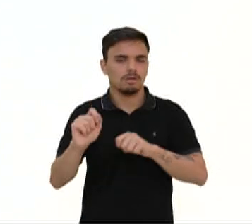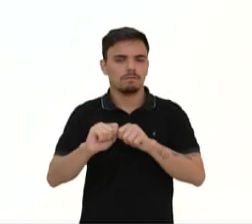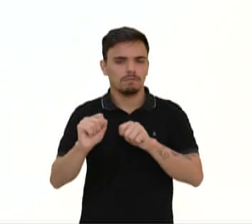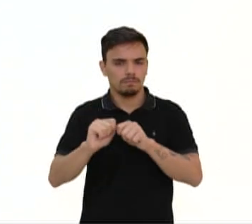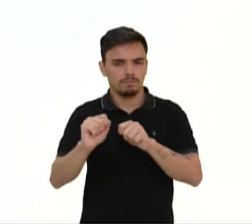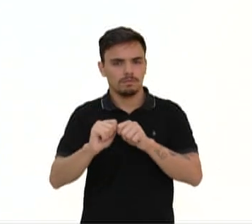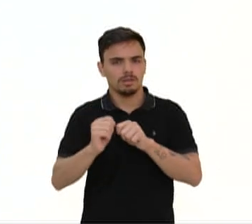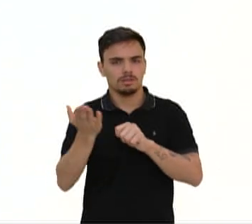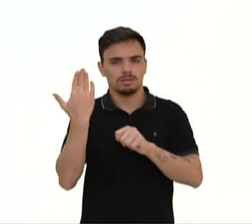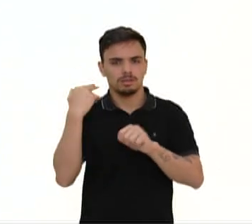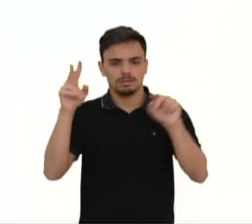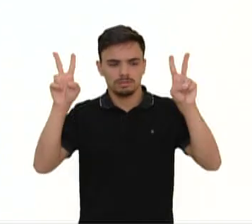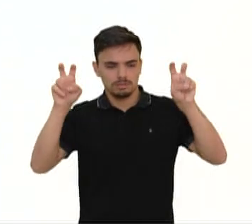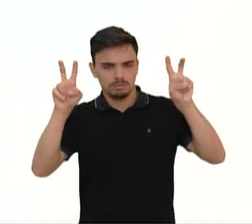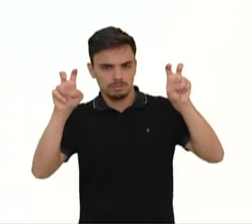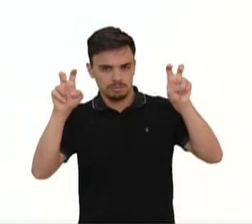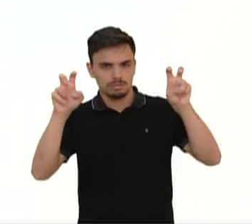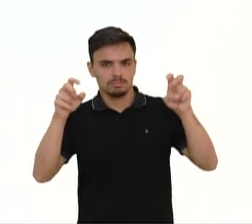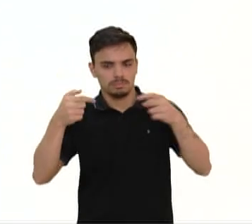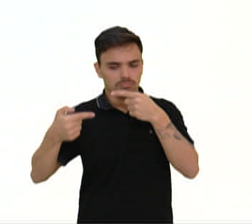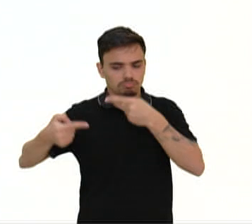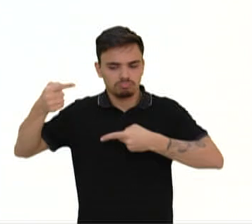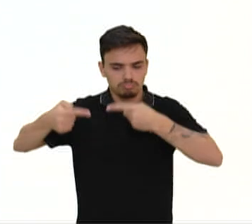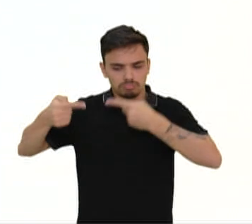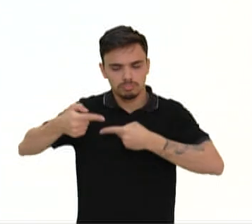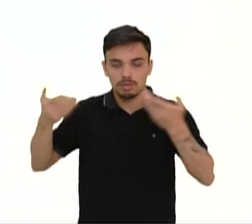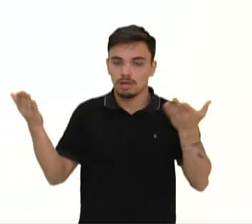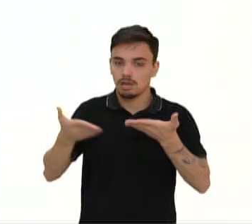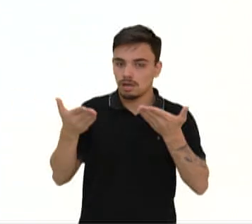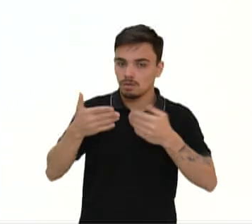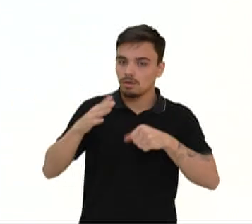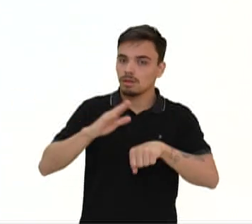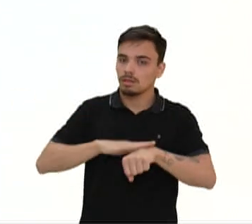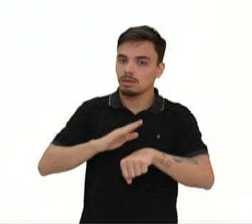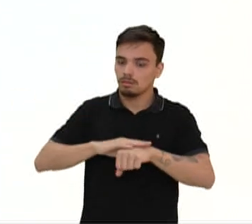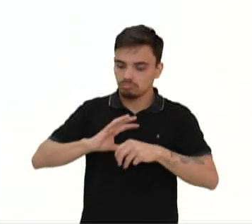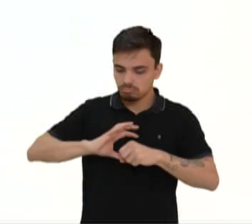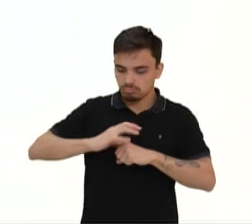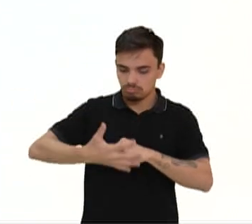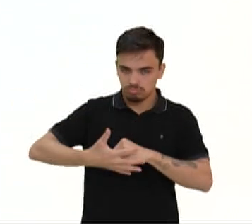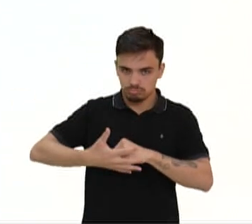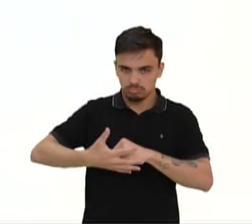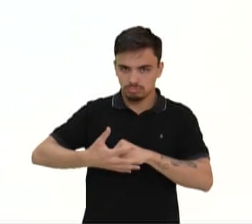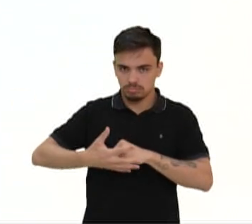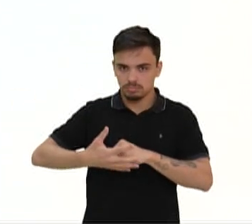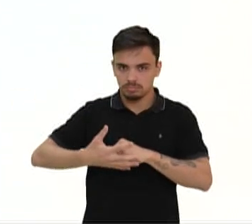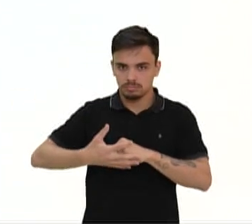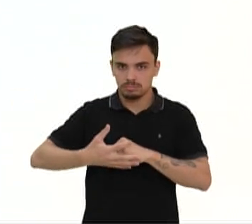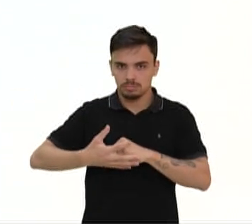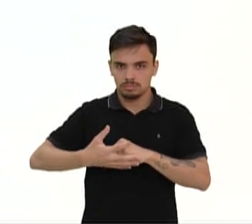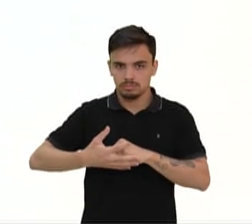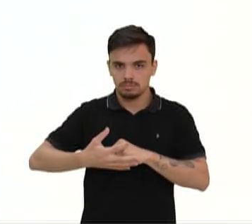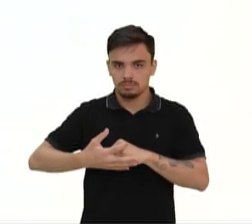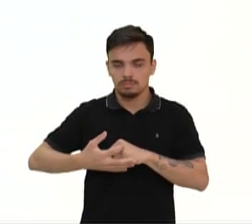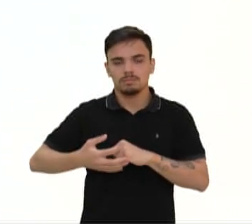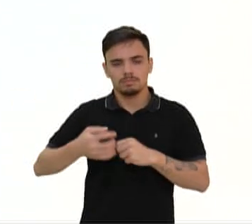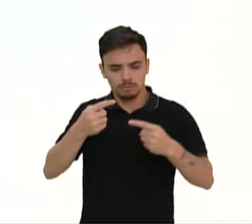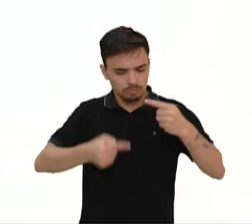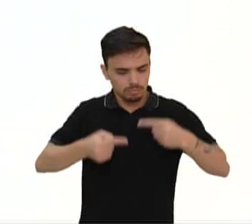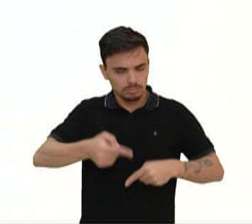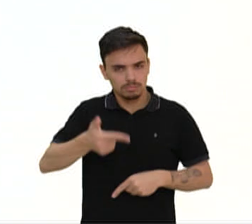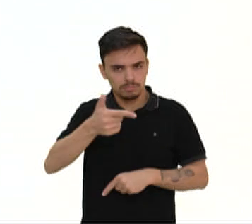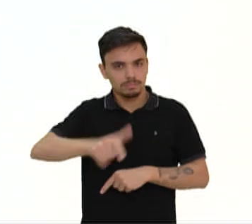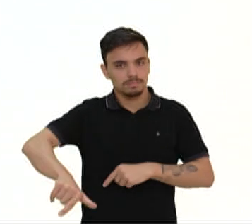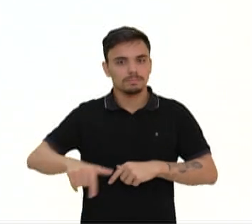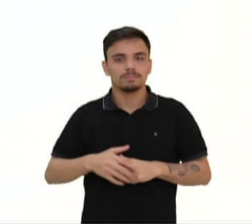assuntos tratados anteriormente e que neste período isolamento tornam-se a ser